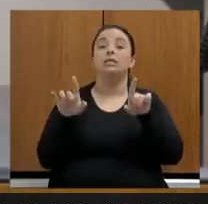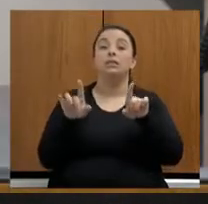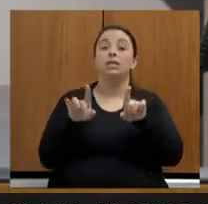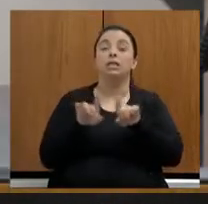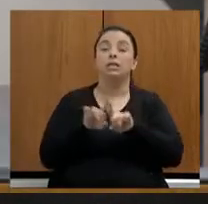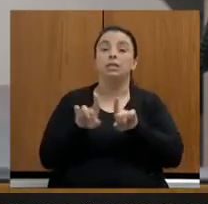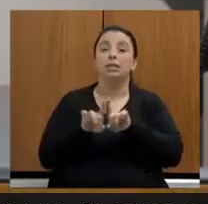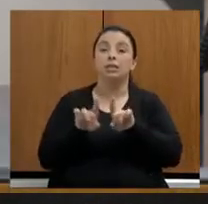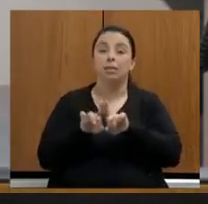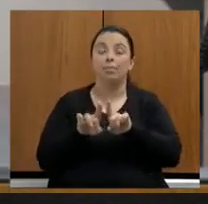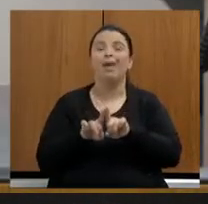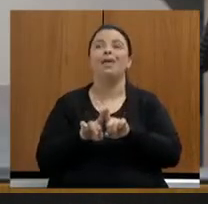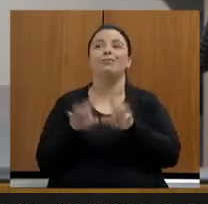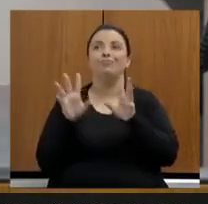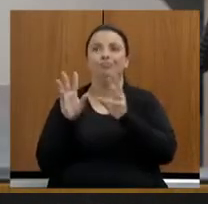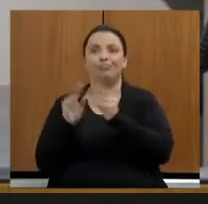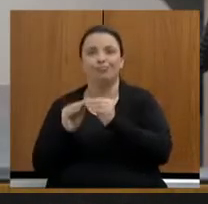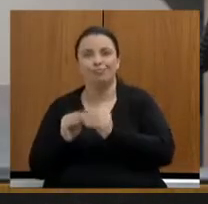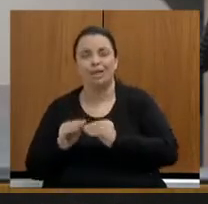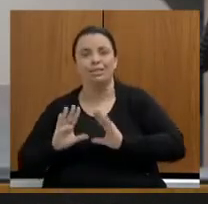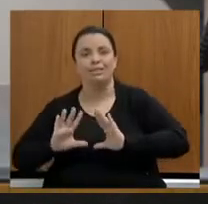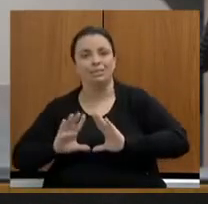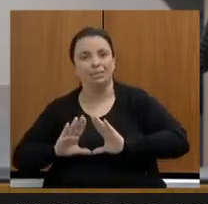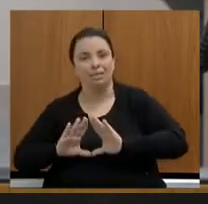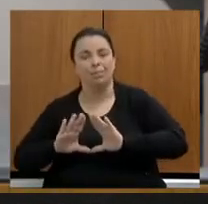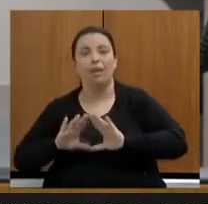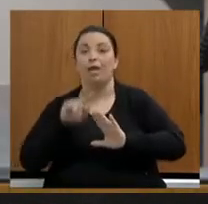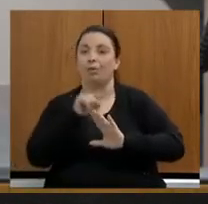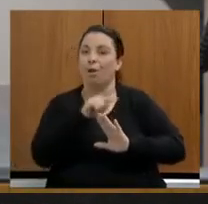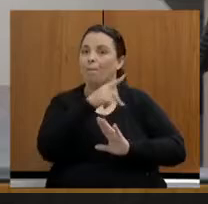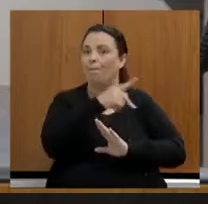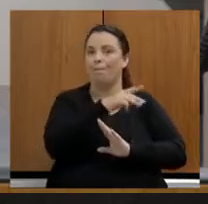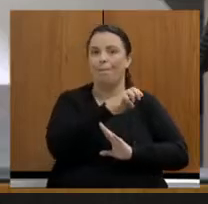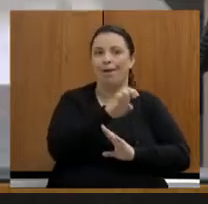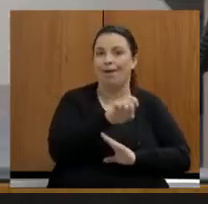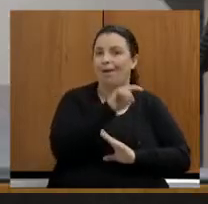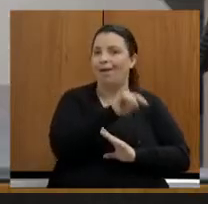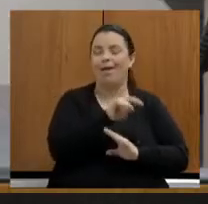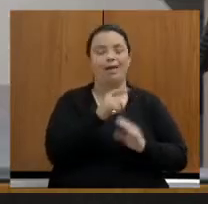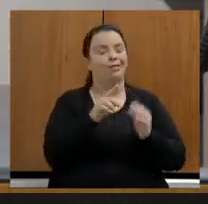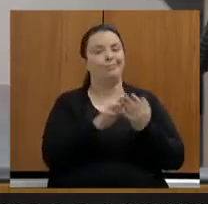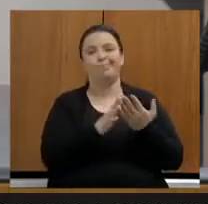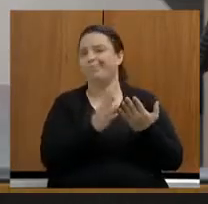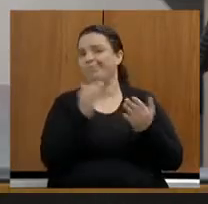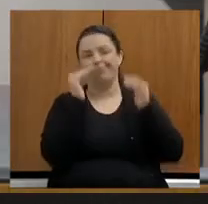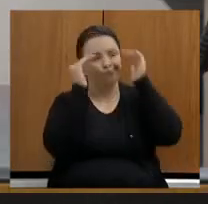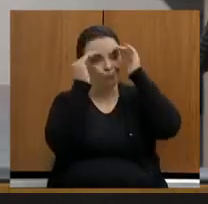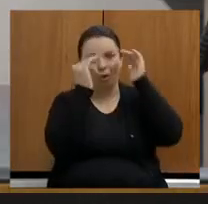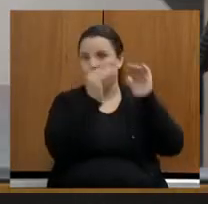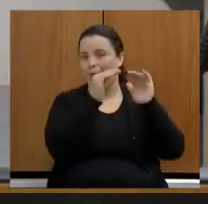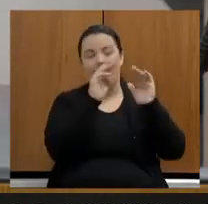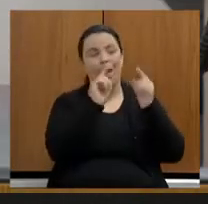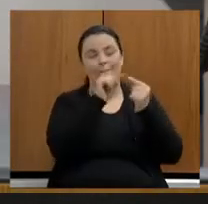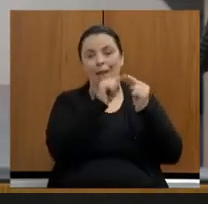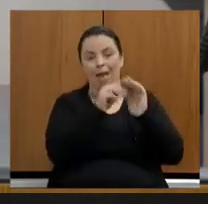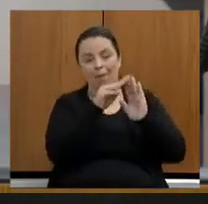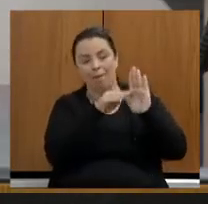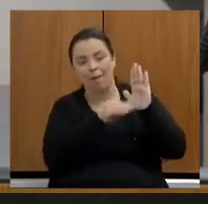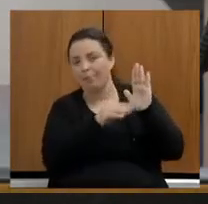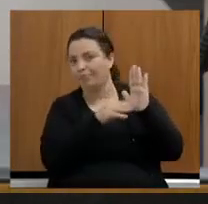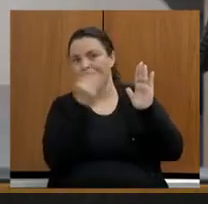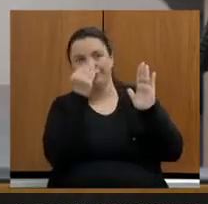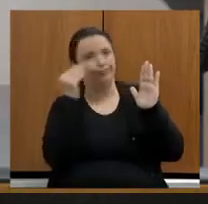a mesma síntese com qual nós iniciamos plano Estadual de Educação está distante de cumprir as metas propostas